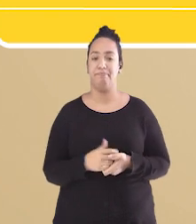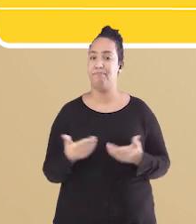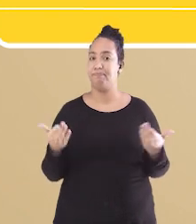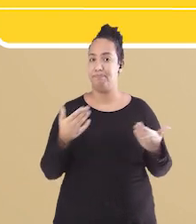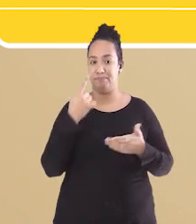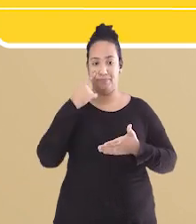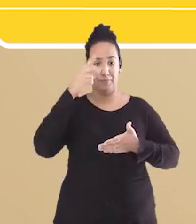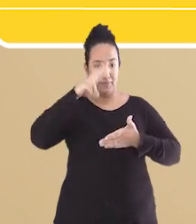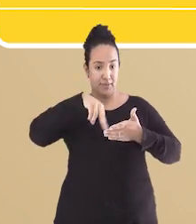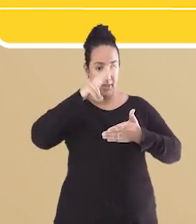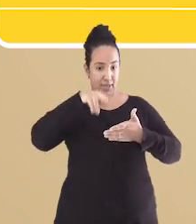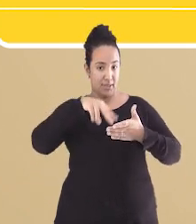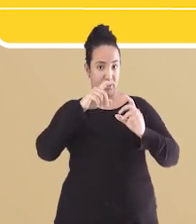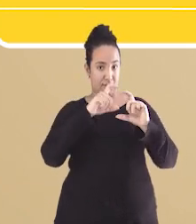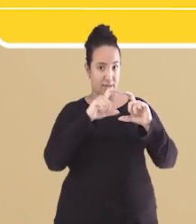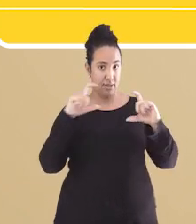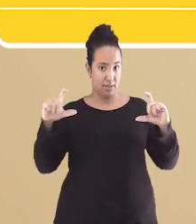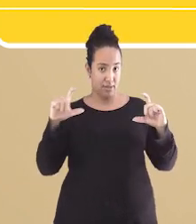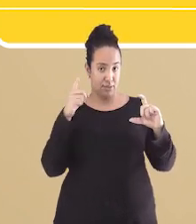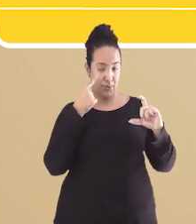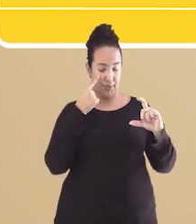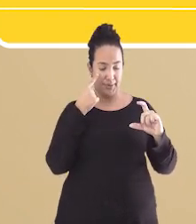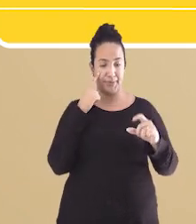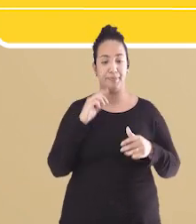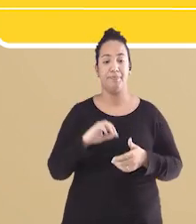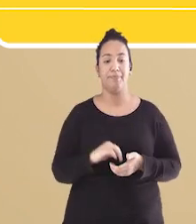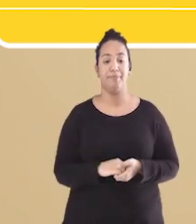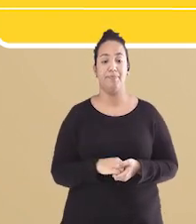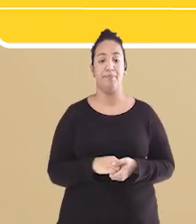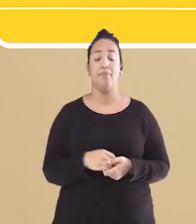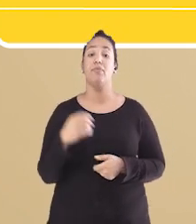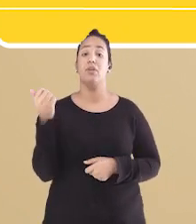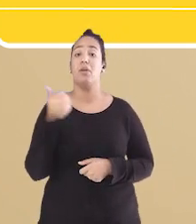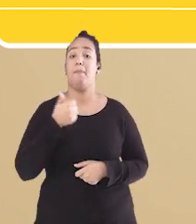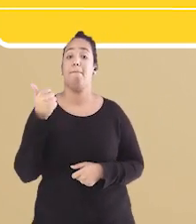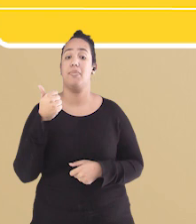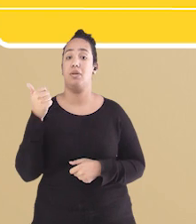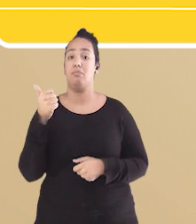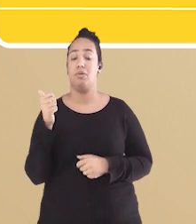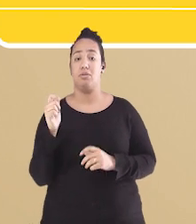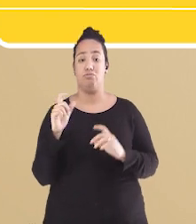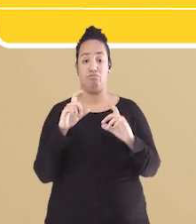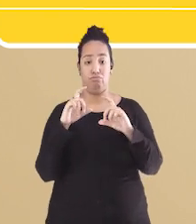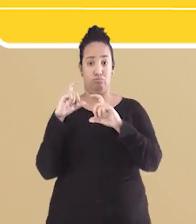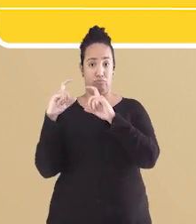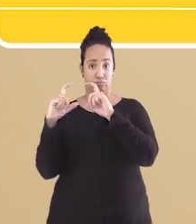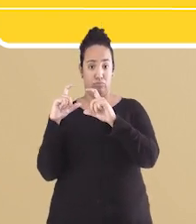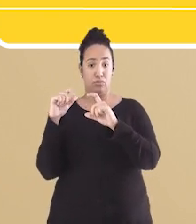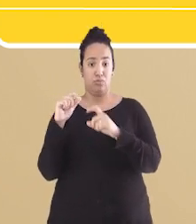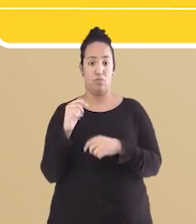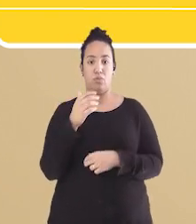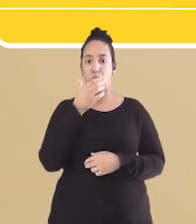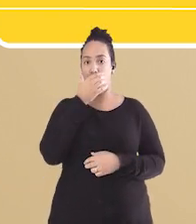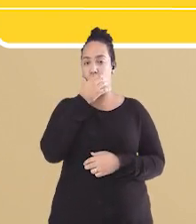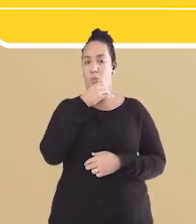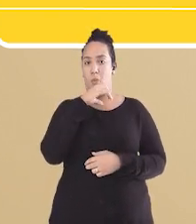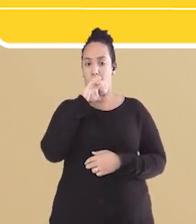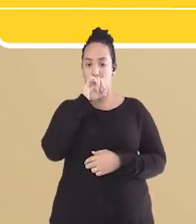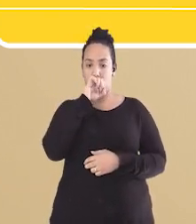Vamos fazer a leitura desta história. No primeiro quadrinho, o pai de Cebolinha